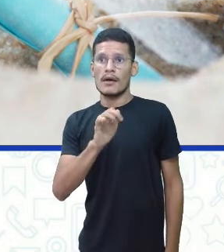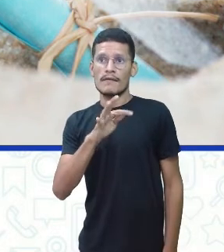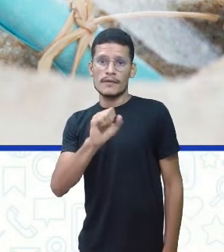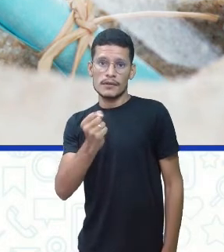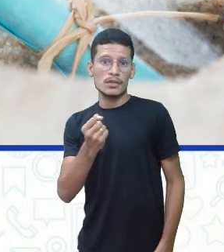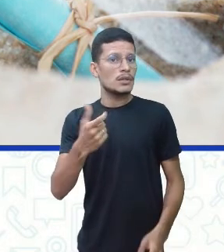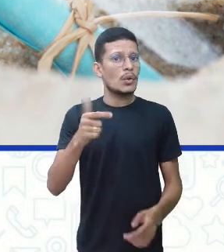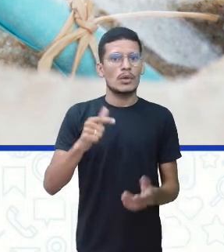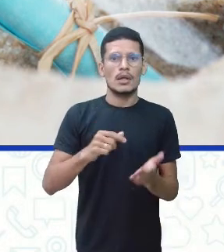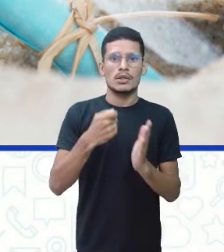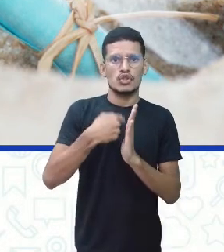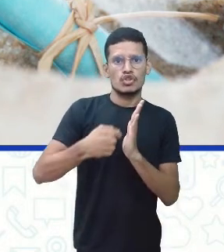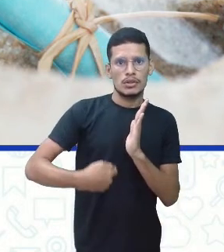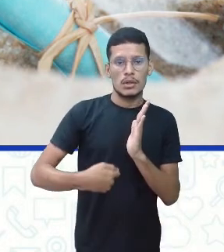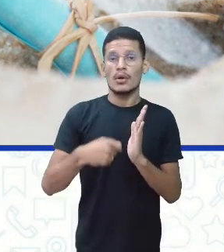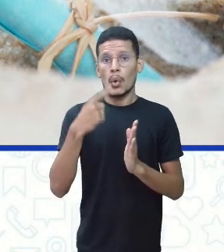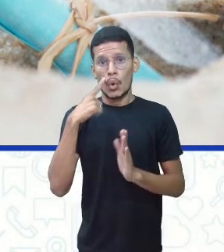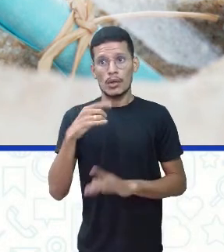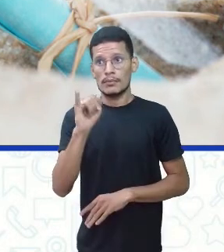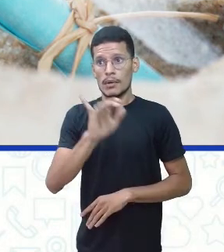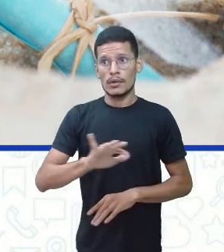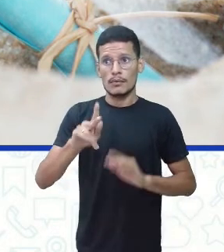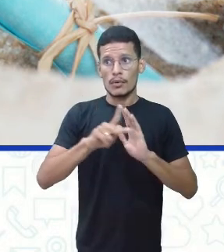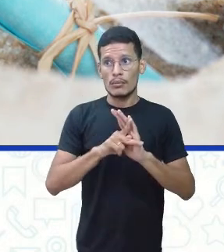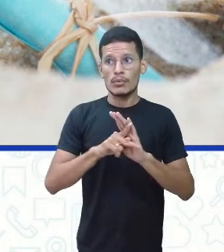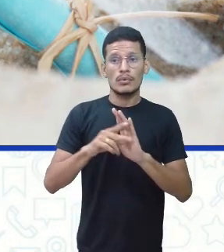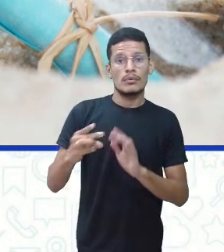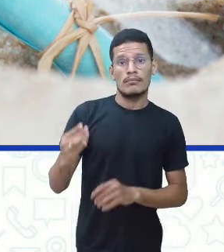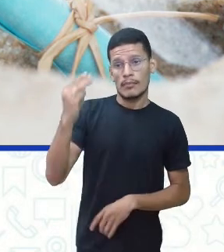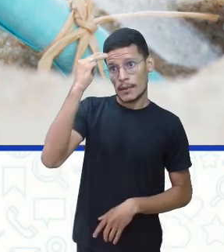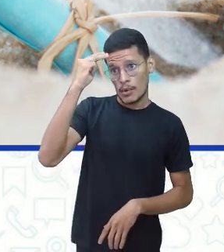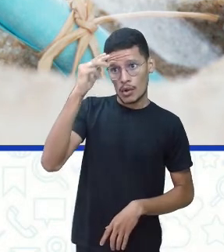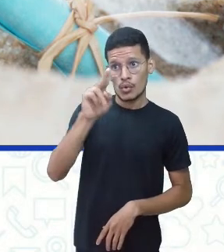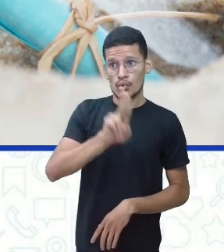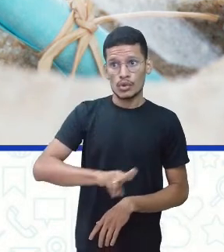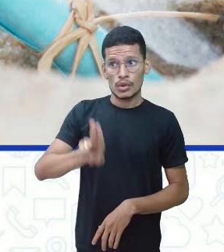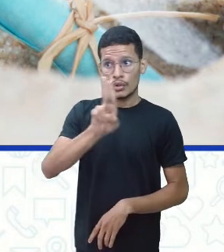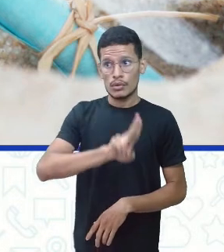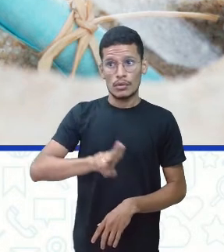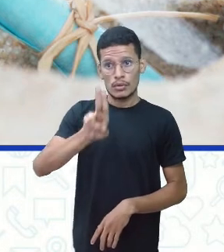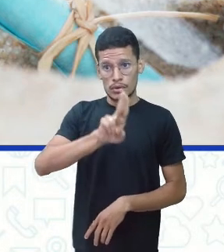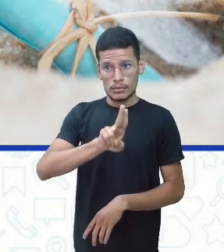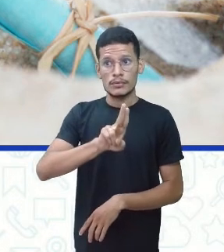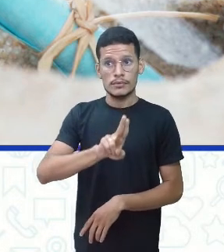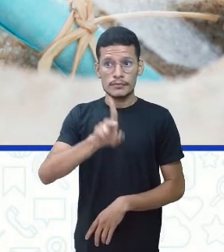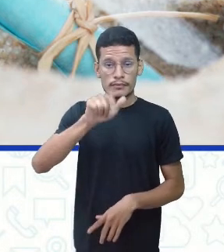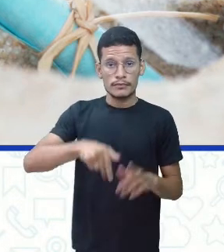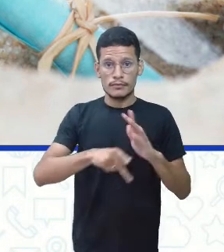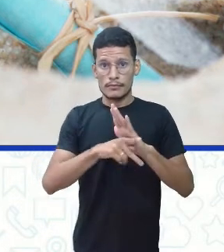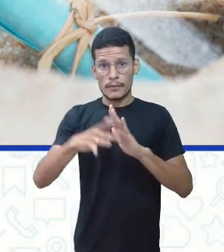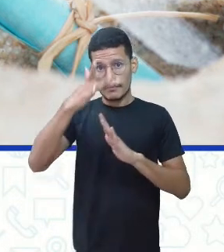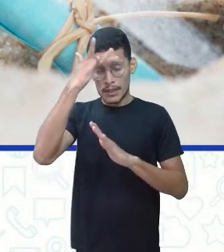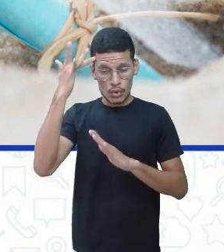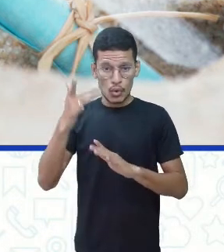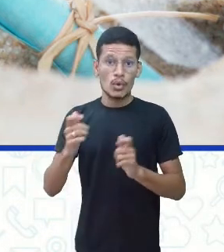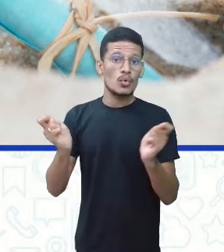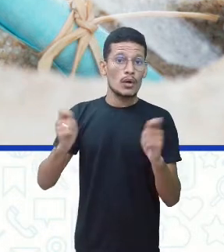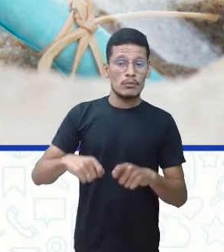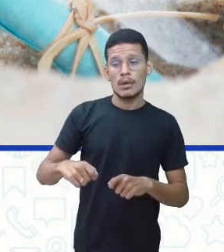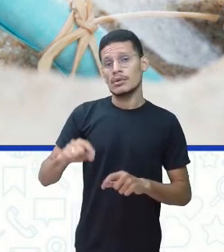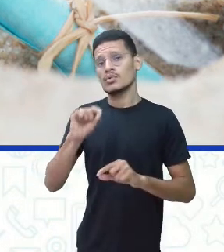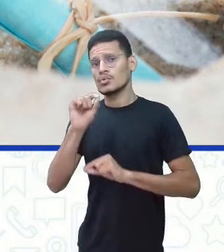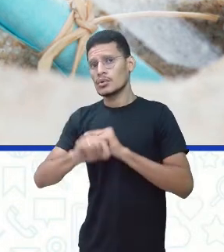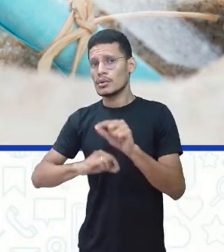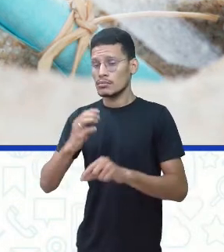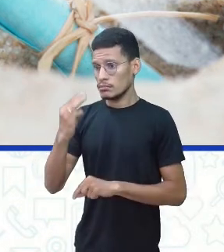escrita, a figura dos homens memória, que eram justamente que eram aqueles que guardavam em si, em suas